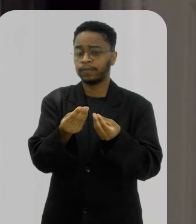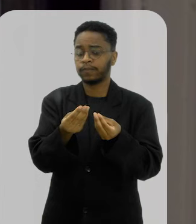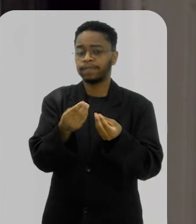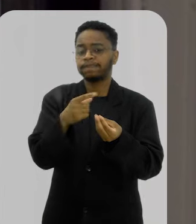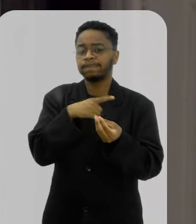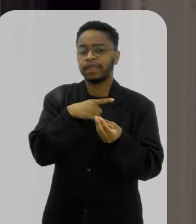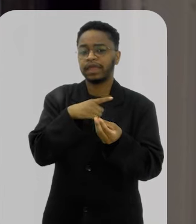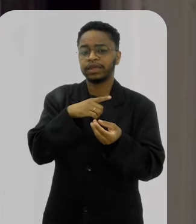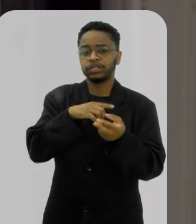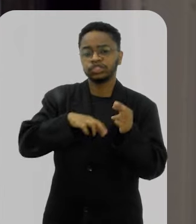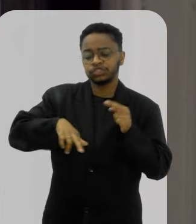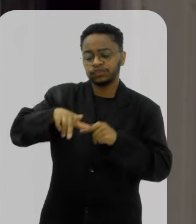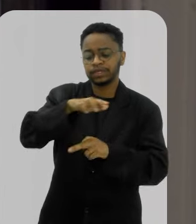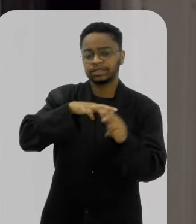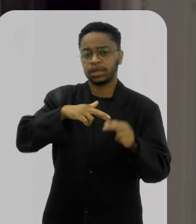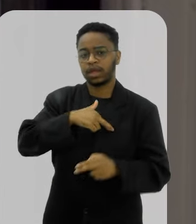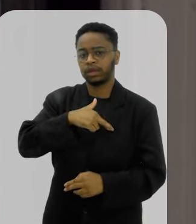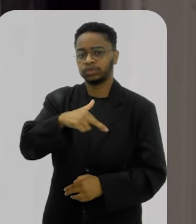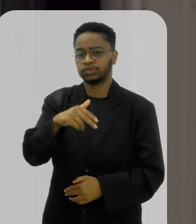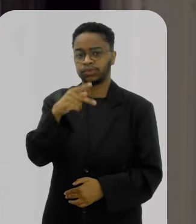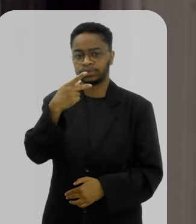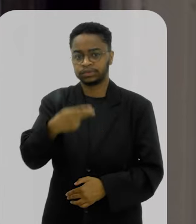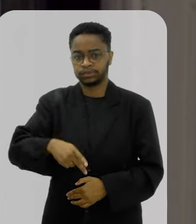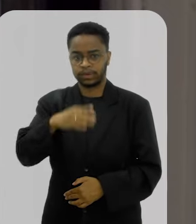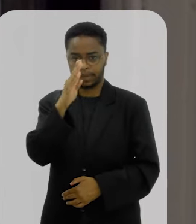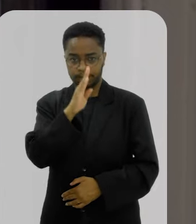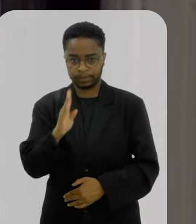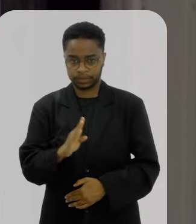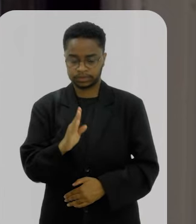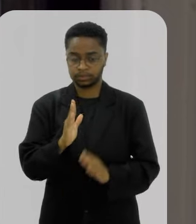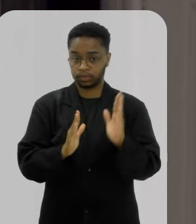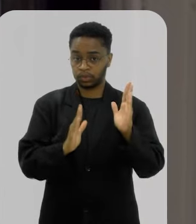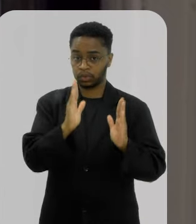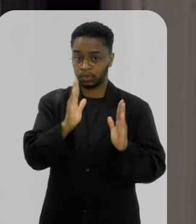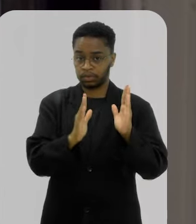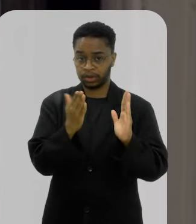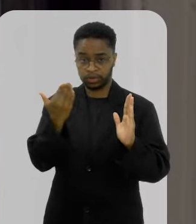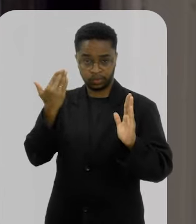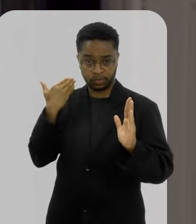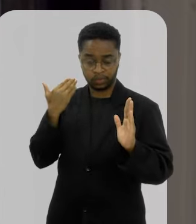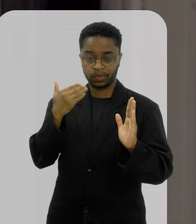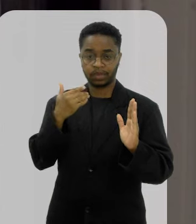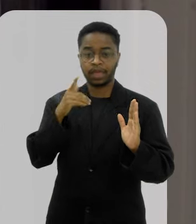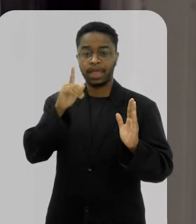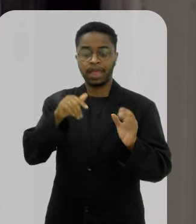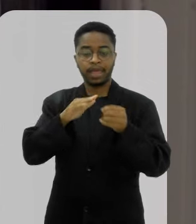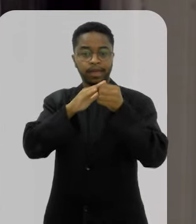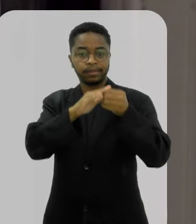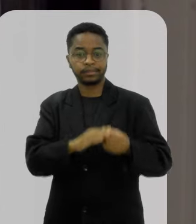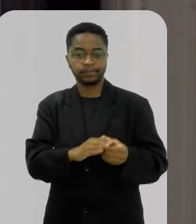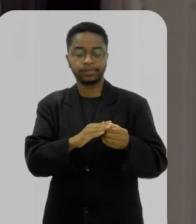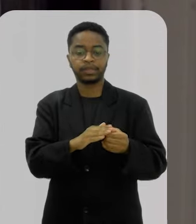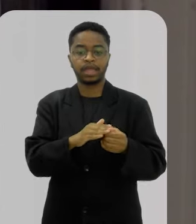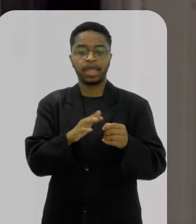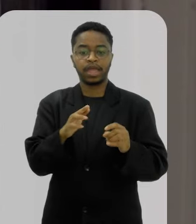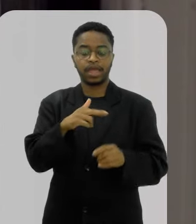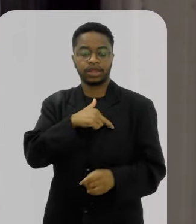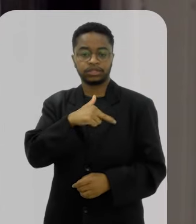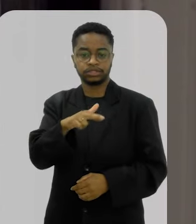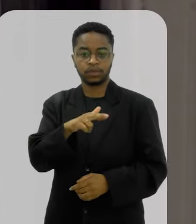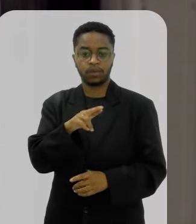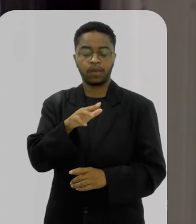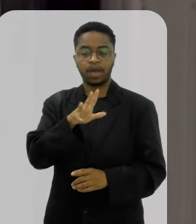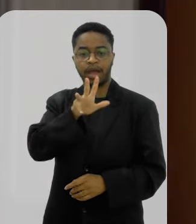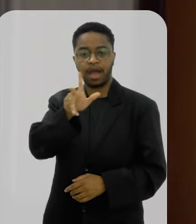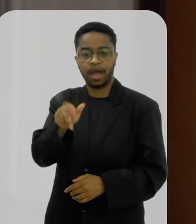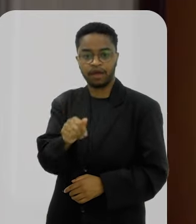nós temos tanta diversidade religiosa no Brasil, né, no período em que era criminalizada a religião